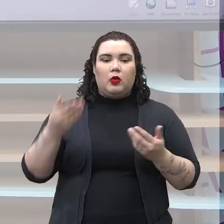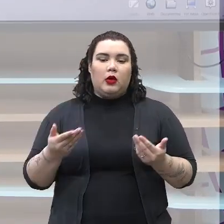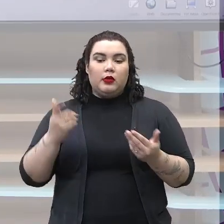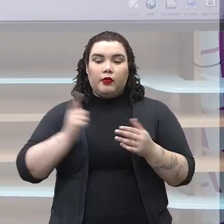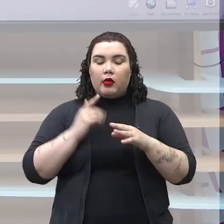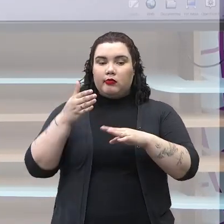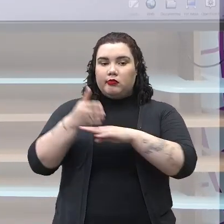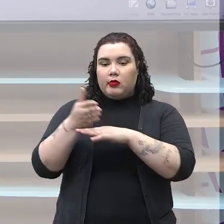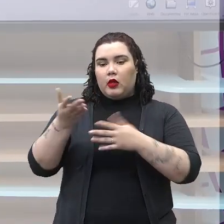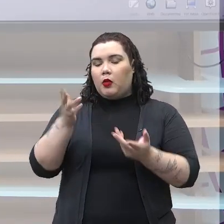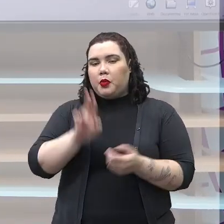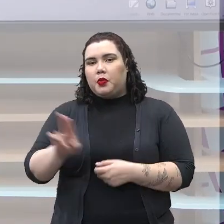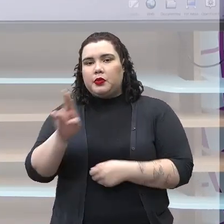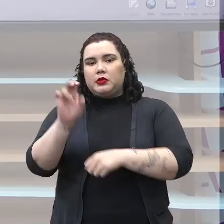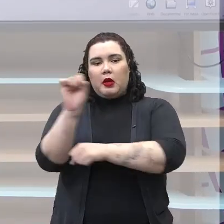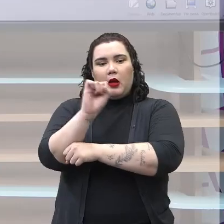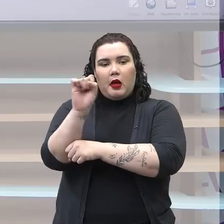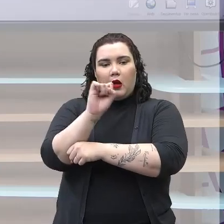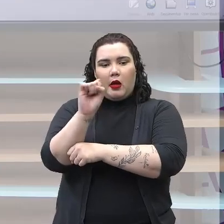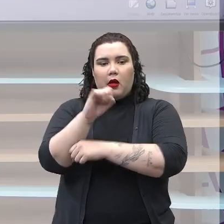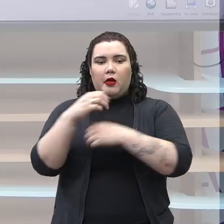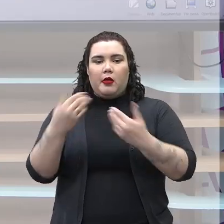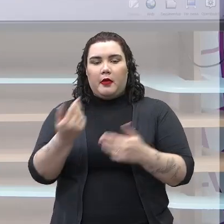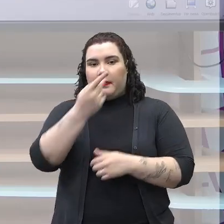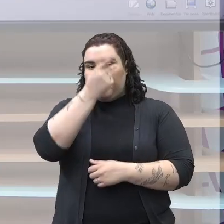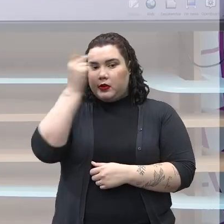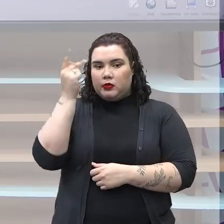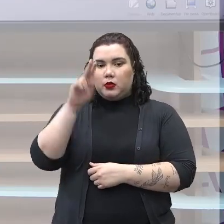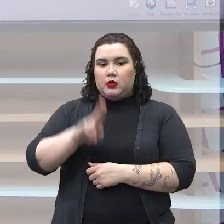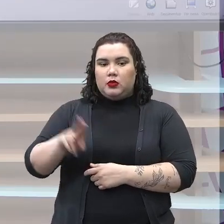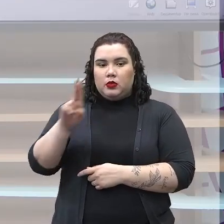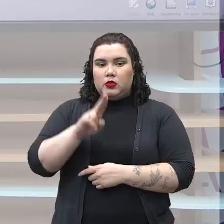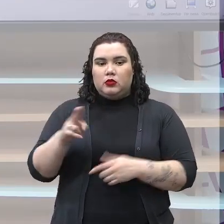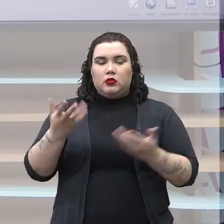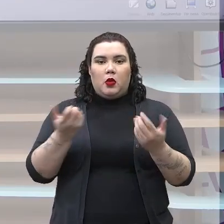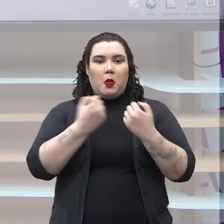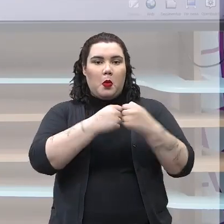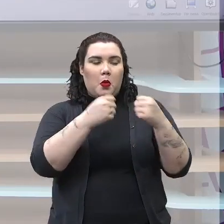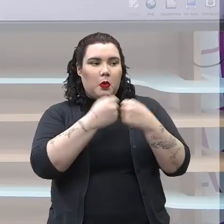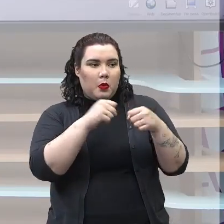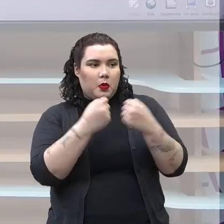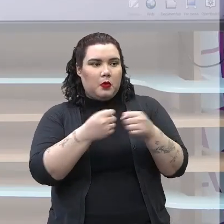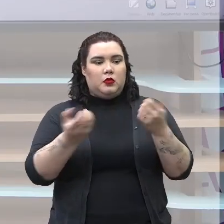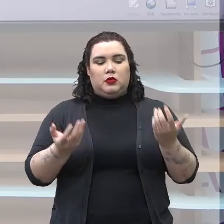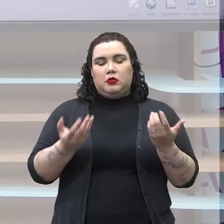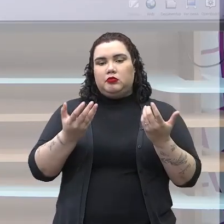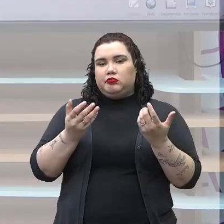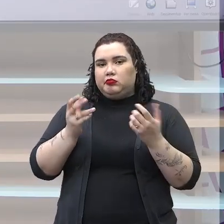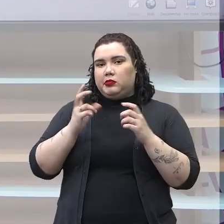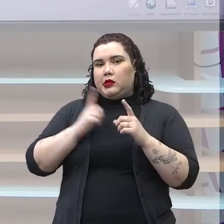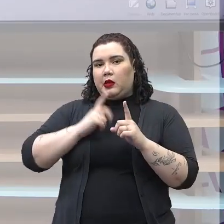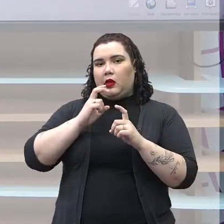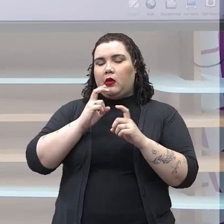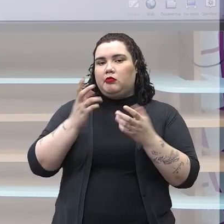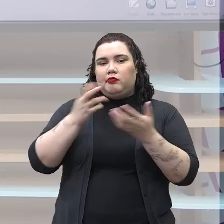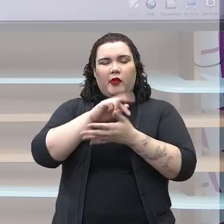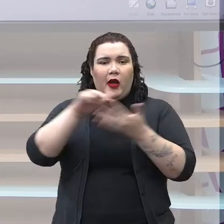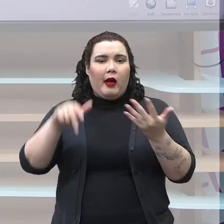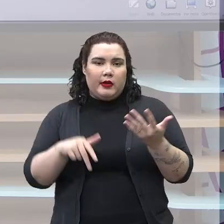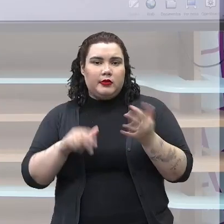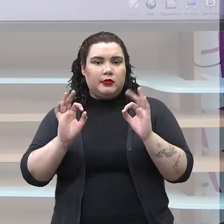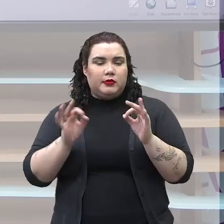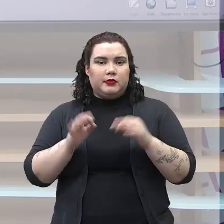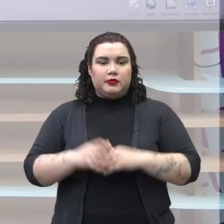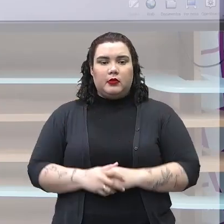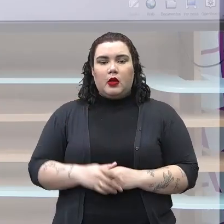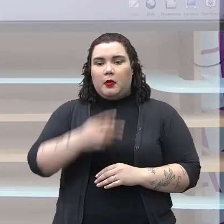a um veículo, né? Até mesmo pessoas que usam transporte público, as pessoas que trabalham